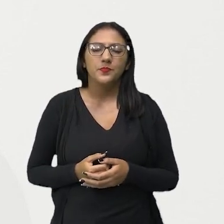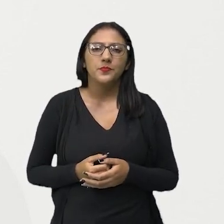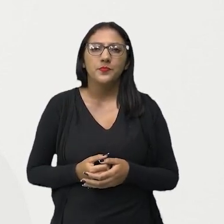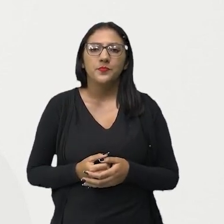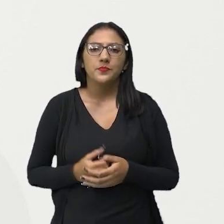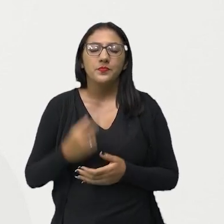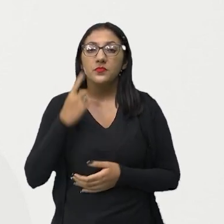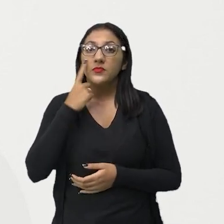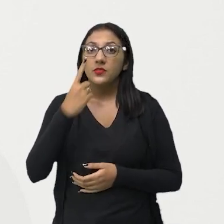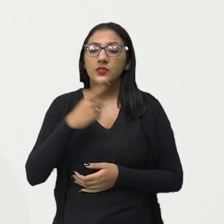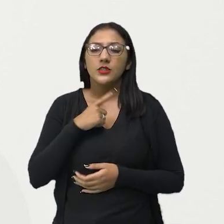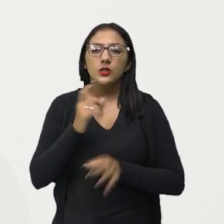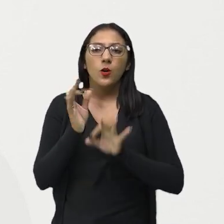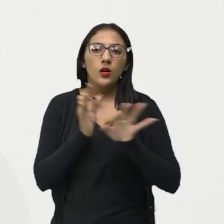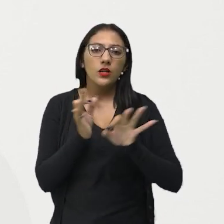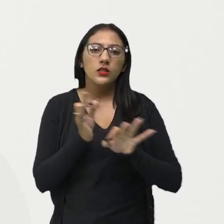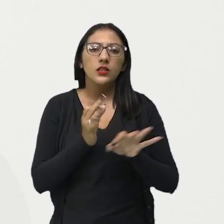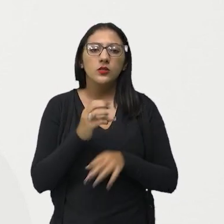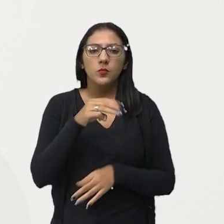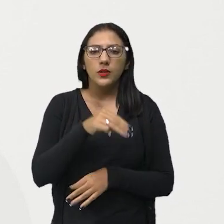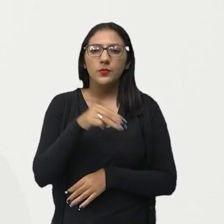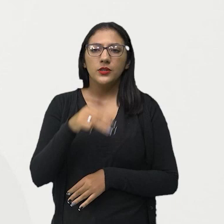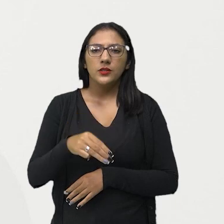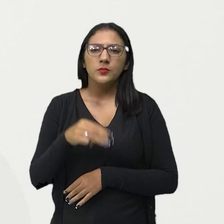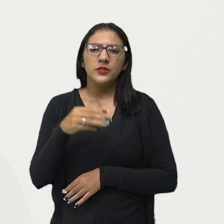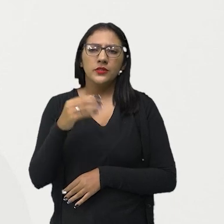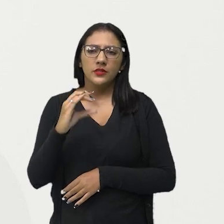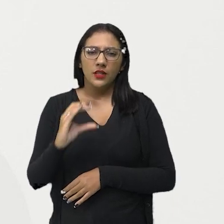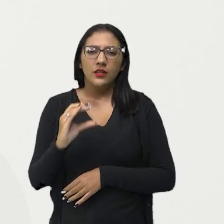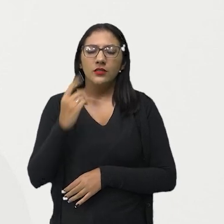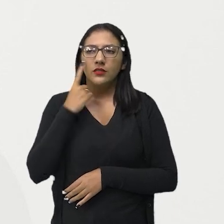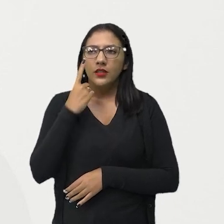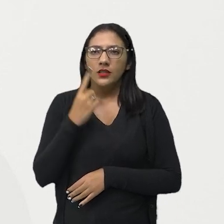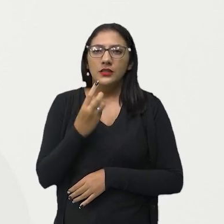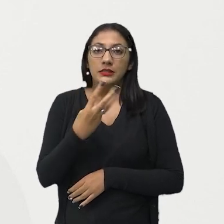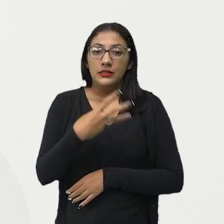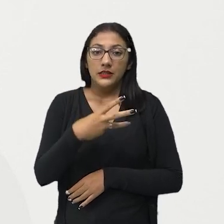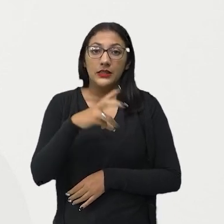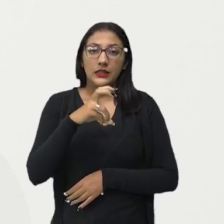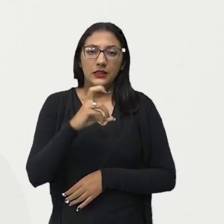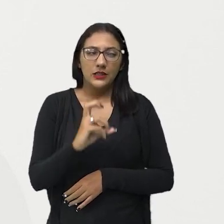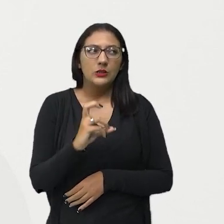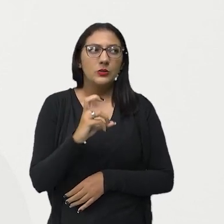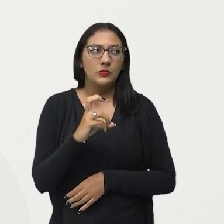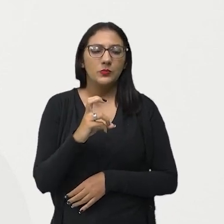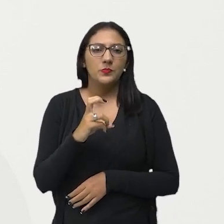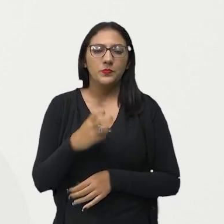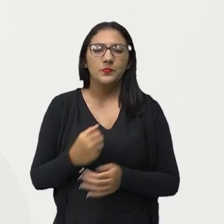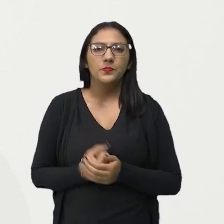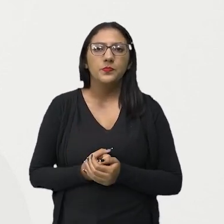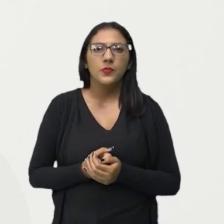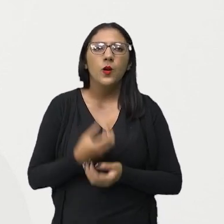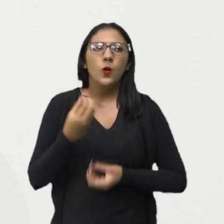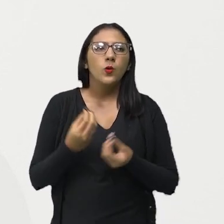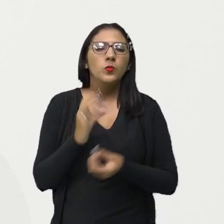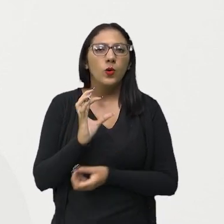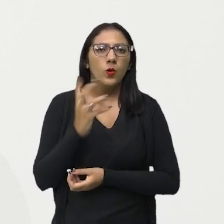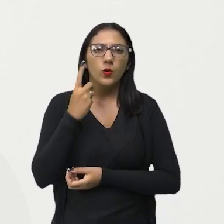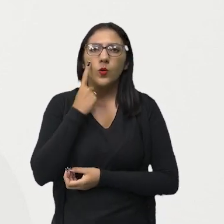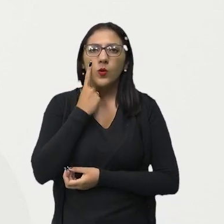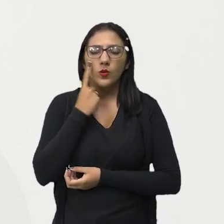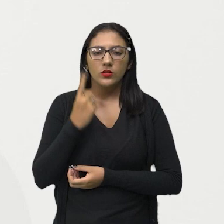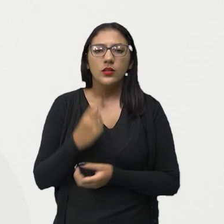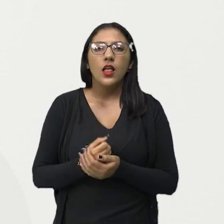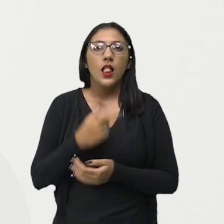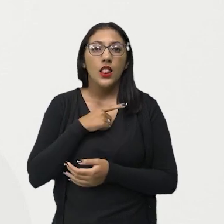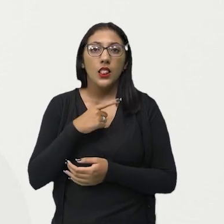A gente escreveu aqui o MMC de 5 e 7, né, que é 35. Então qual foi o procedimento feito aqui? Nós